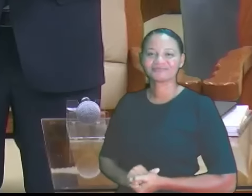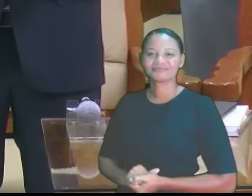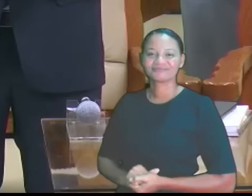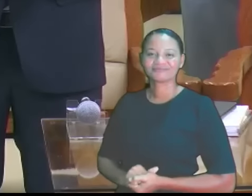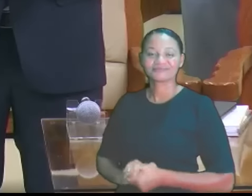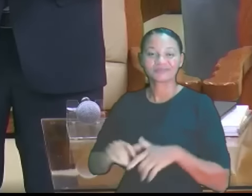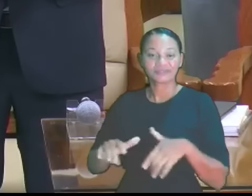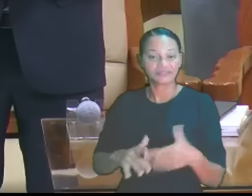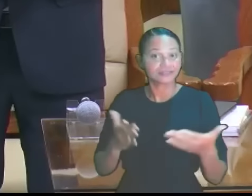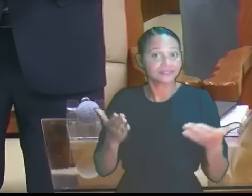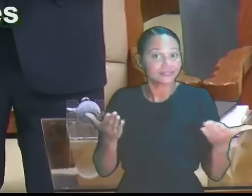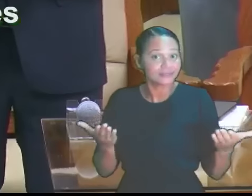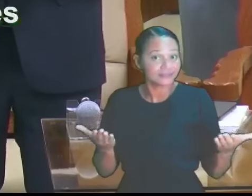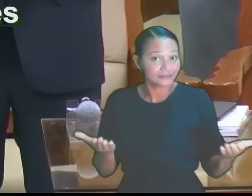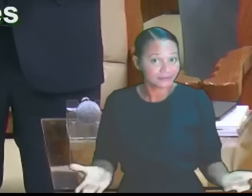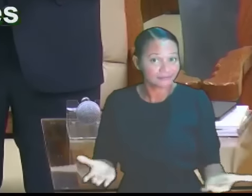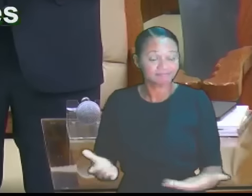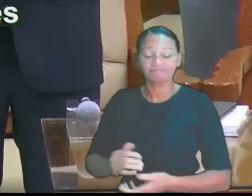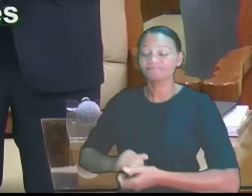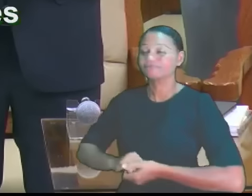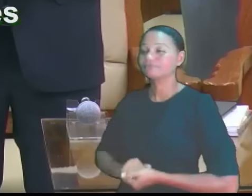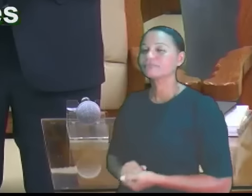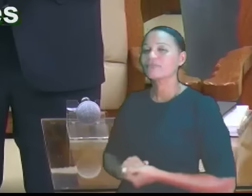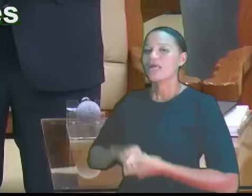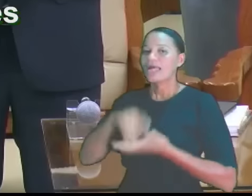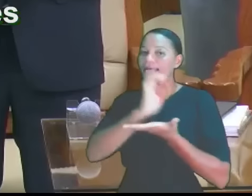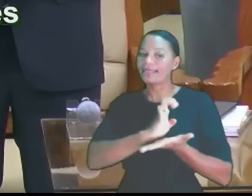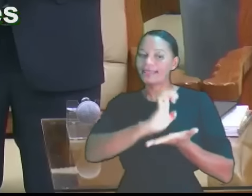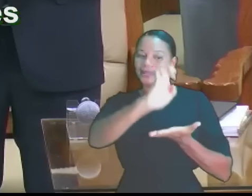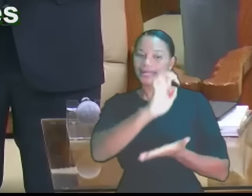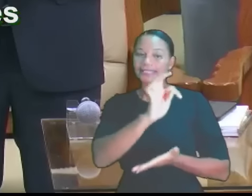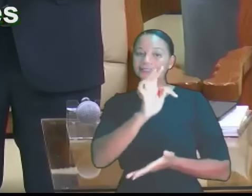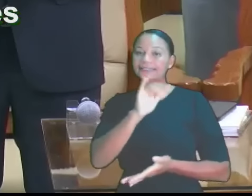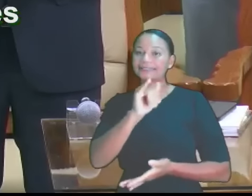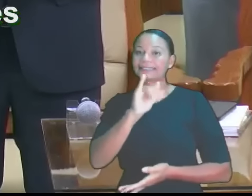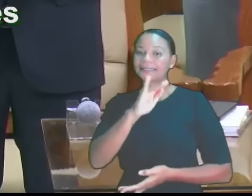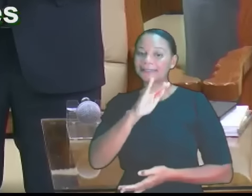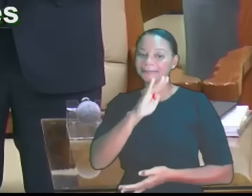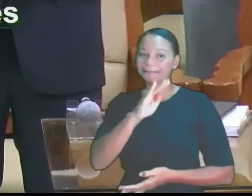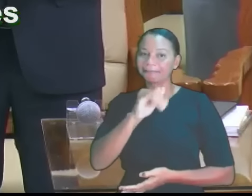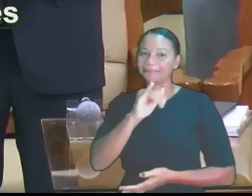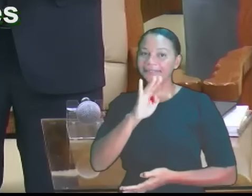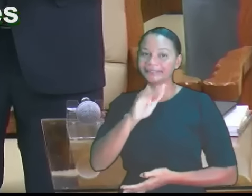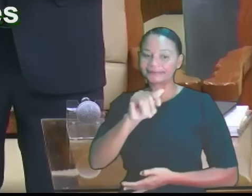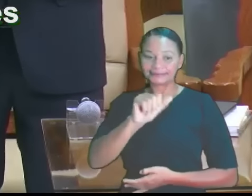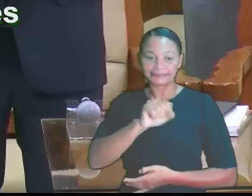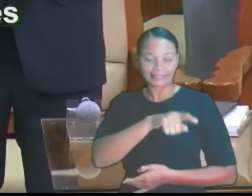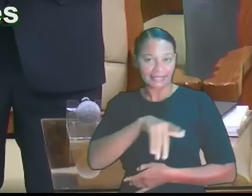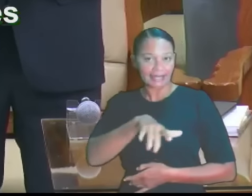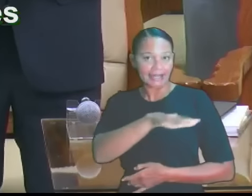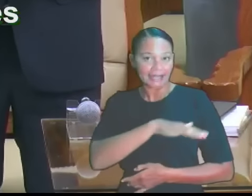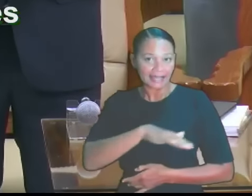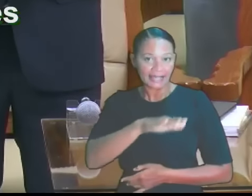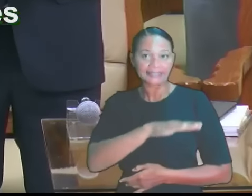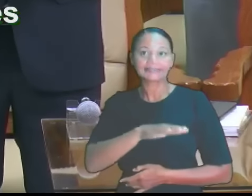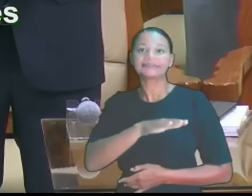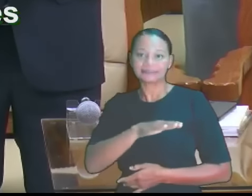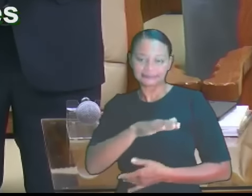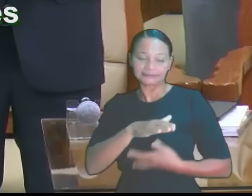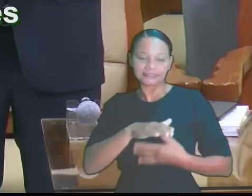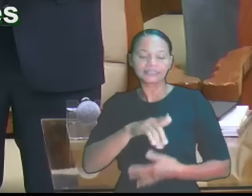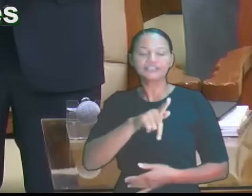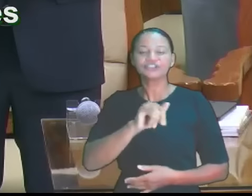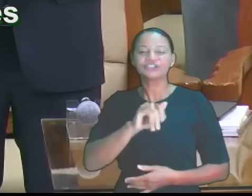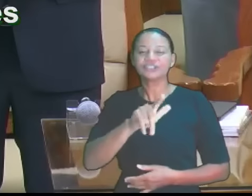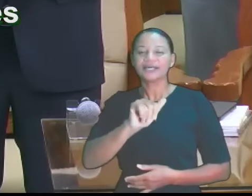Então Elias, o tisbita dos moradores de Gileade, disse a Acabe: Vive o Senhor, Deus de